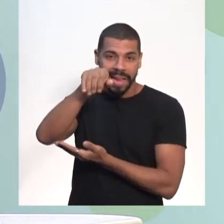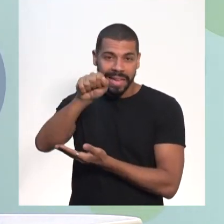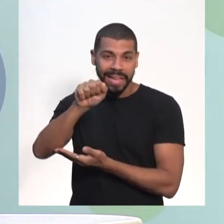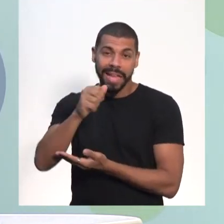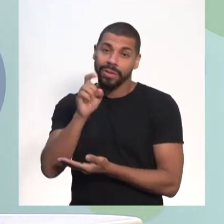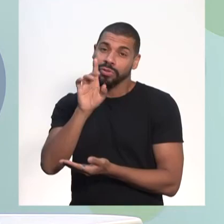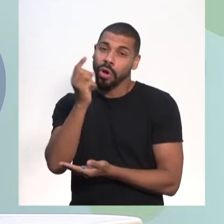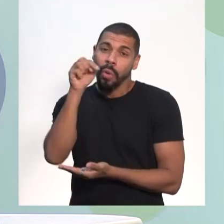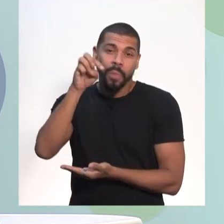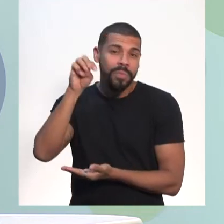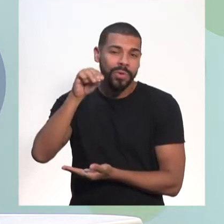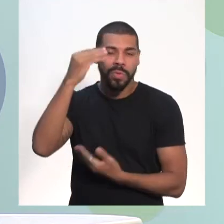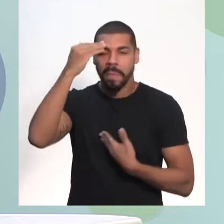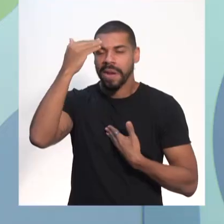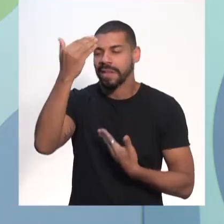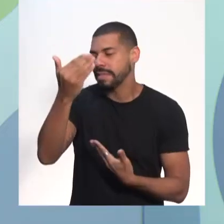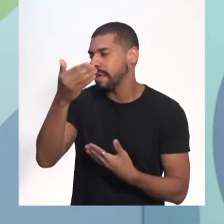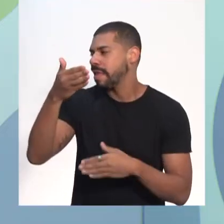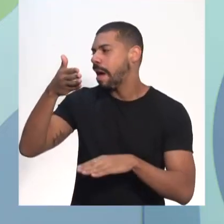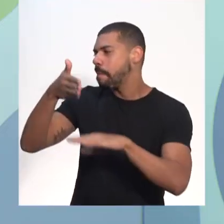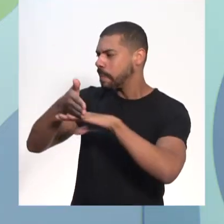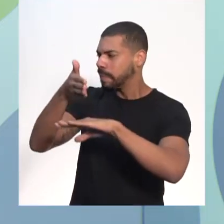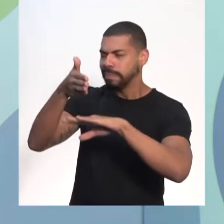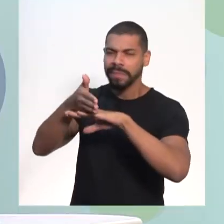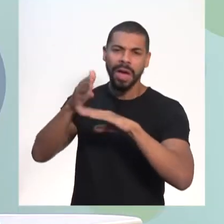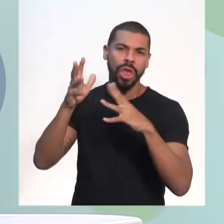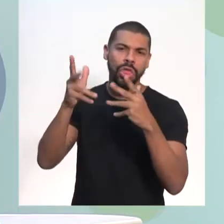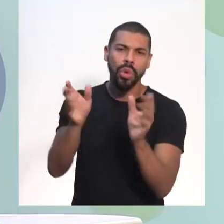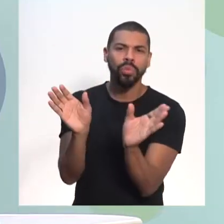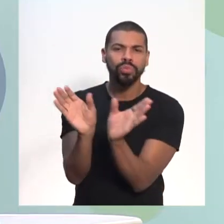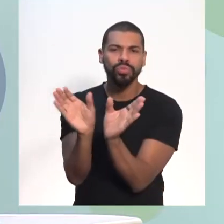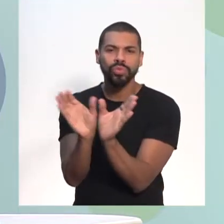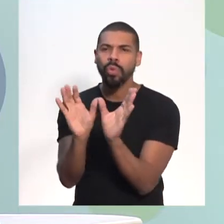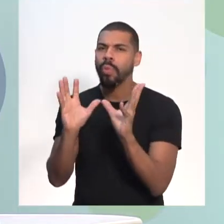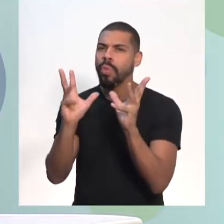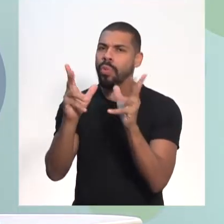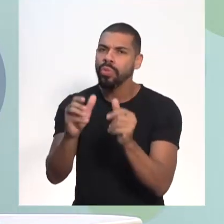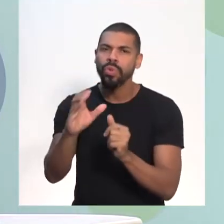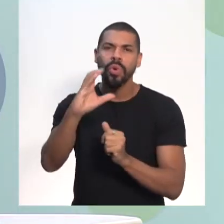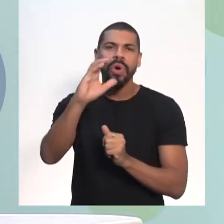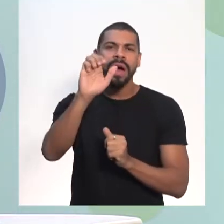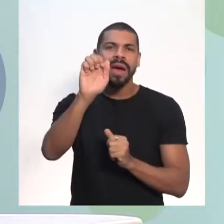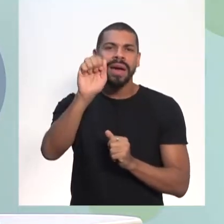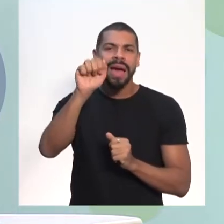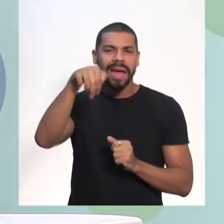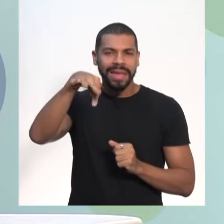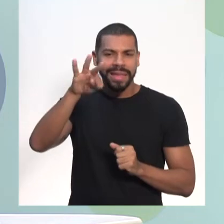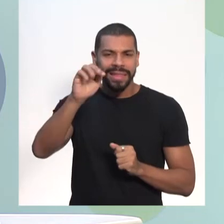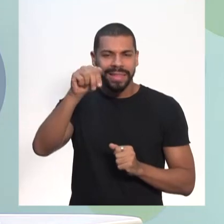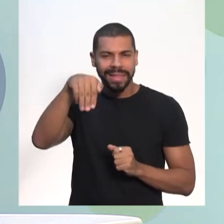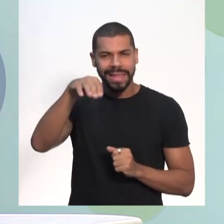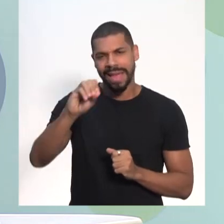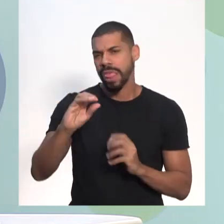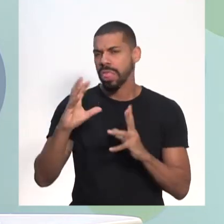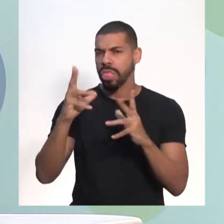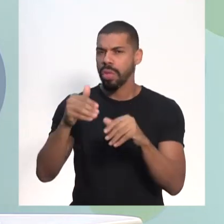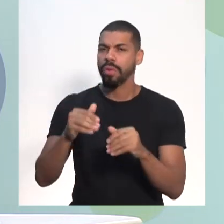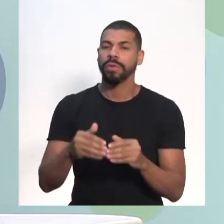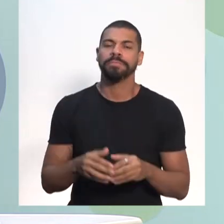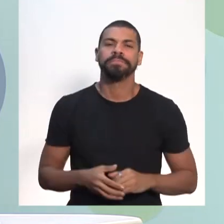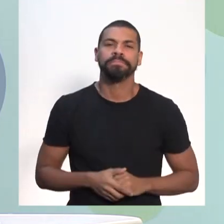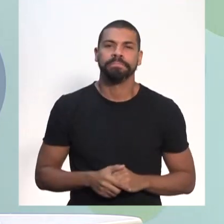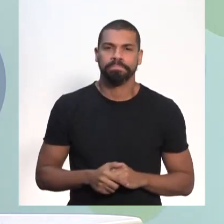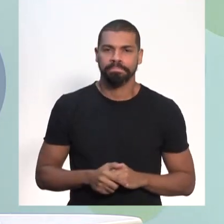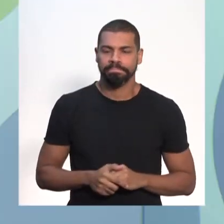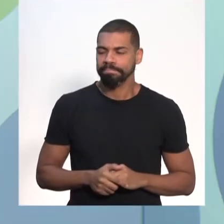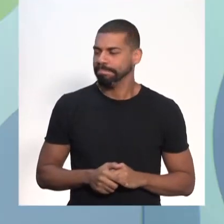tchau. Agradeço, Mariana, a sua presença aqui, toda a equipe, o Caetano, né, a Valéria Mui, a presença de vocês aqui com a gente foi muito importante